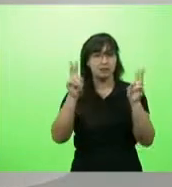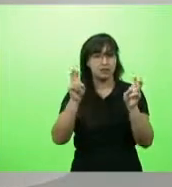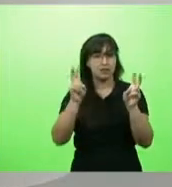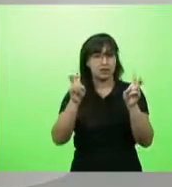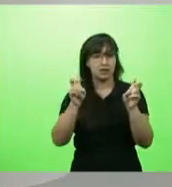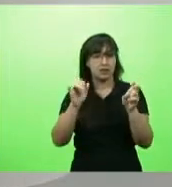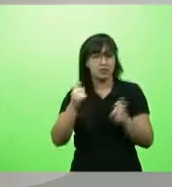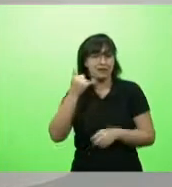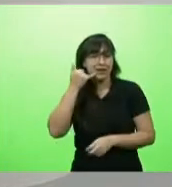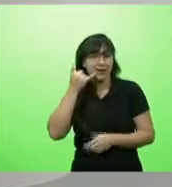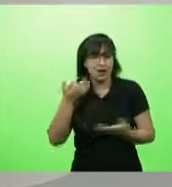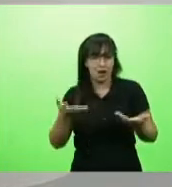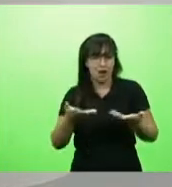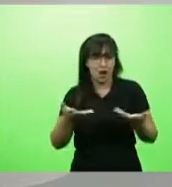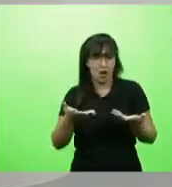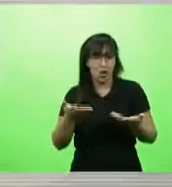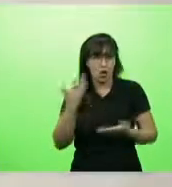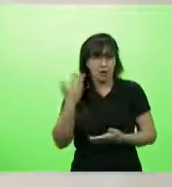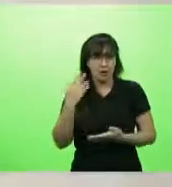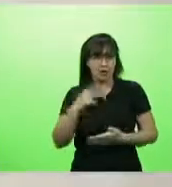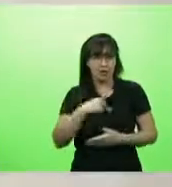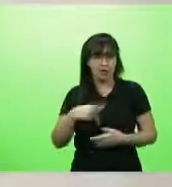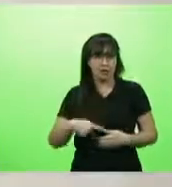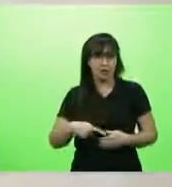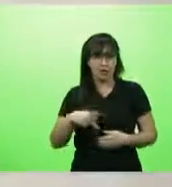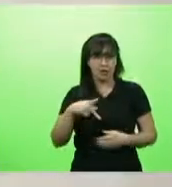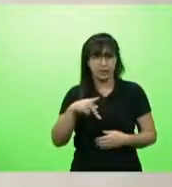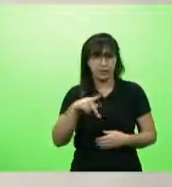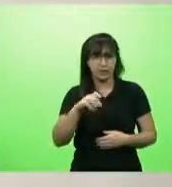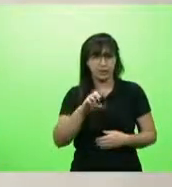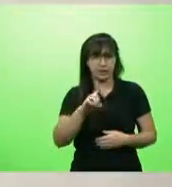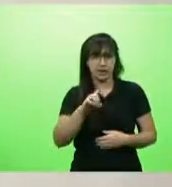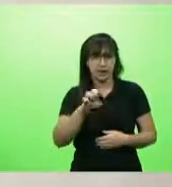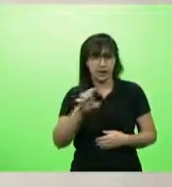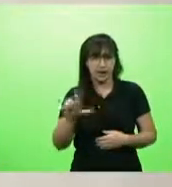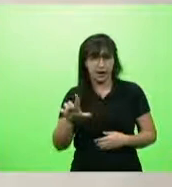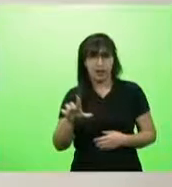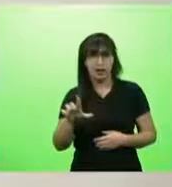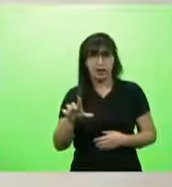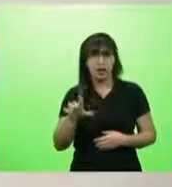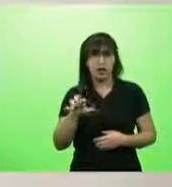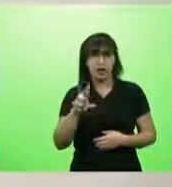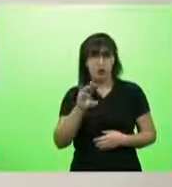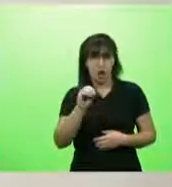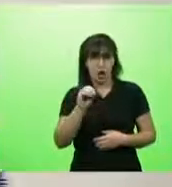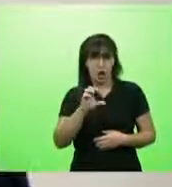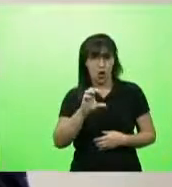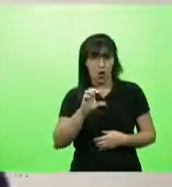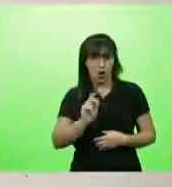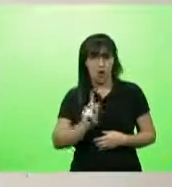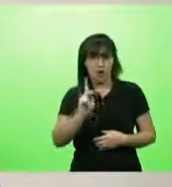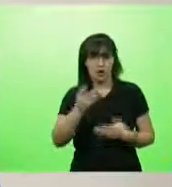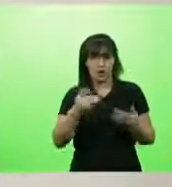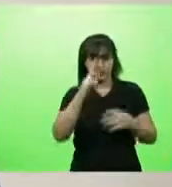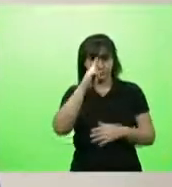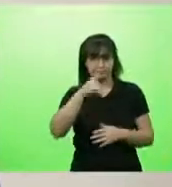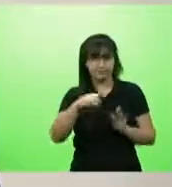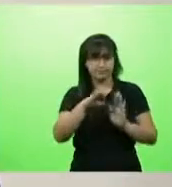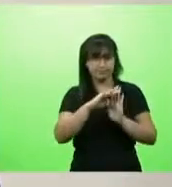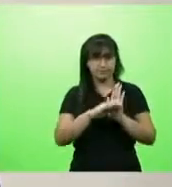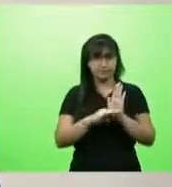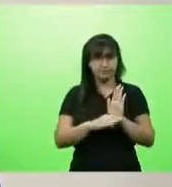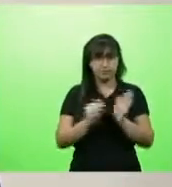ligação do ex-presidente da FCDL, Roque Pelissaro Júnior. Esse decreto que será estabelecido agora na tarde de